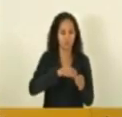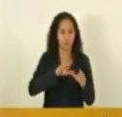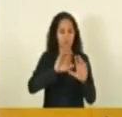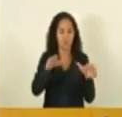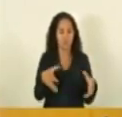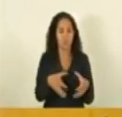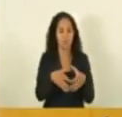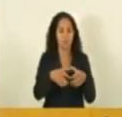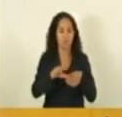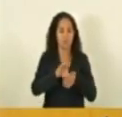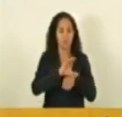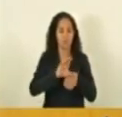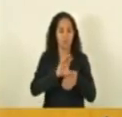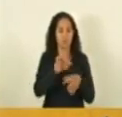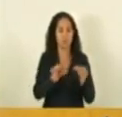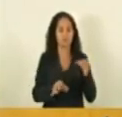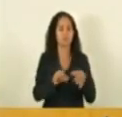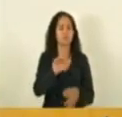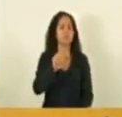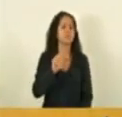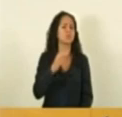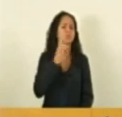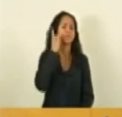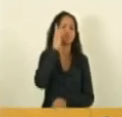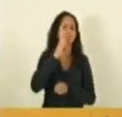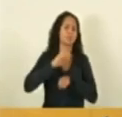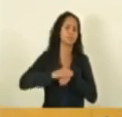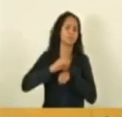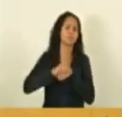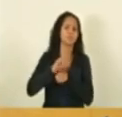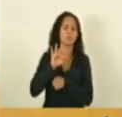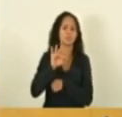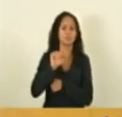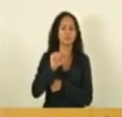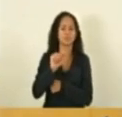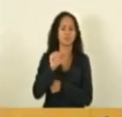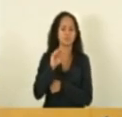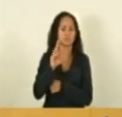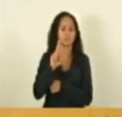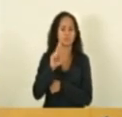de Constituição e Justiça, como vota o deputado autor Fabrício Gandini.